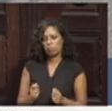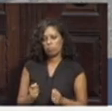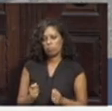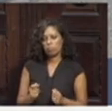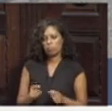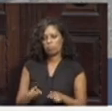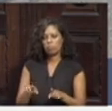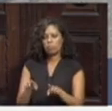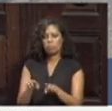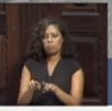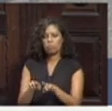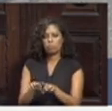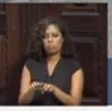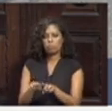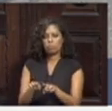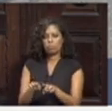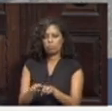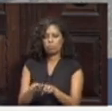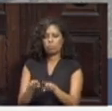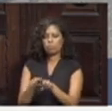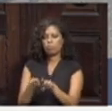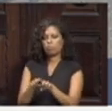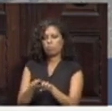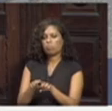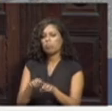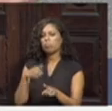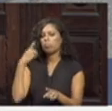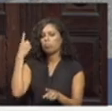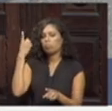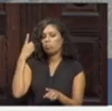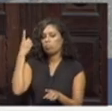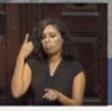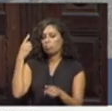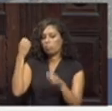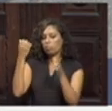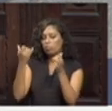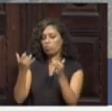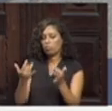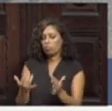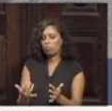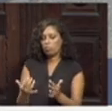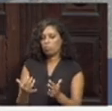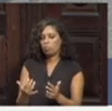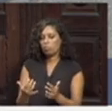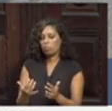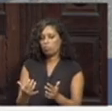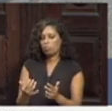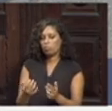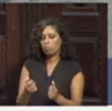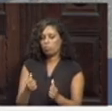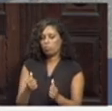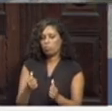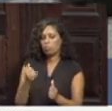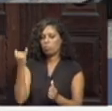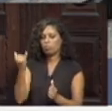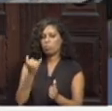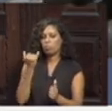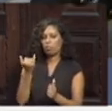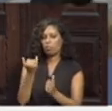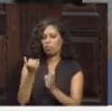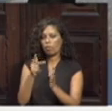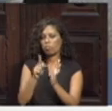3/4, como nós sabemos, é em função da proporcionalidade do regulamento do imposto. E você pede para usar 2,5% de 1/4 restante.